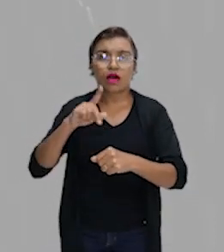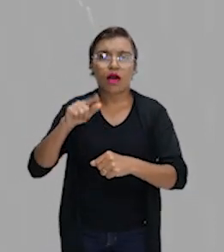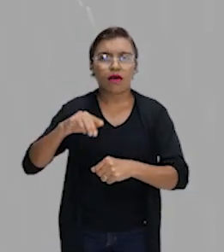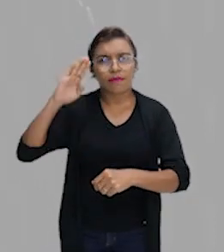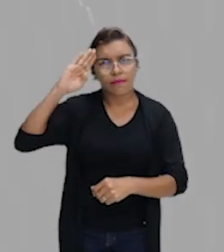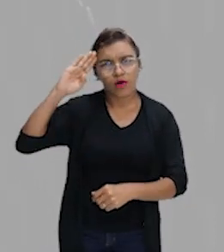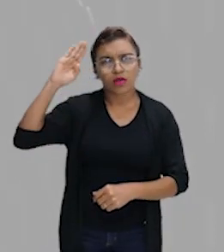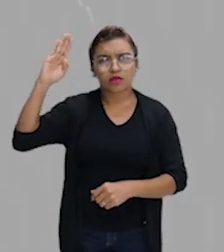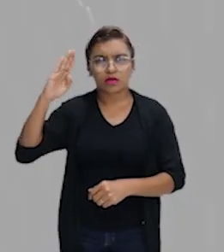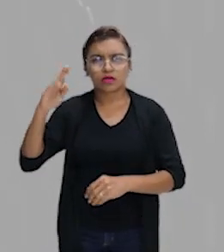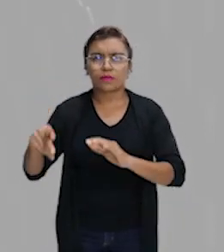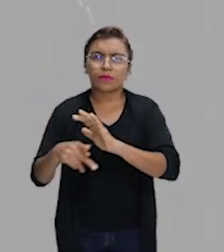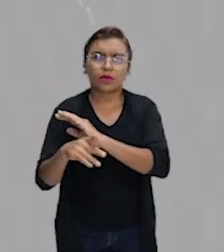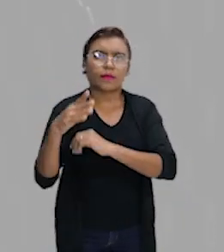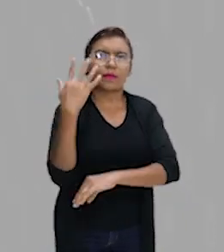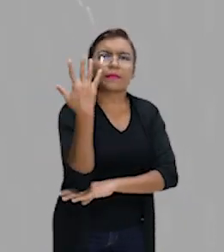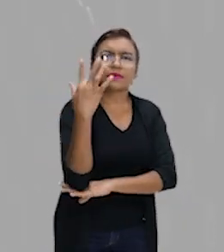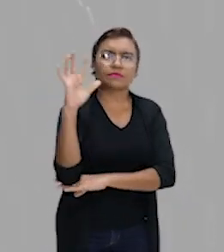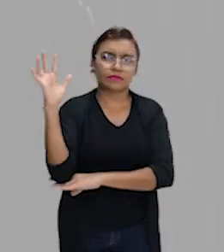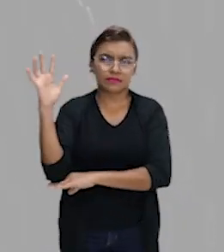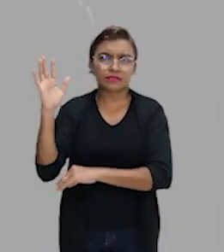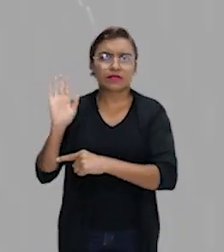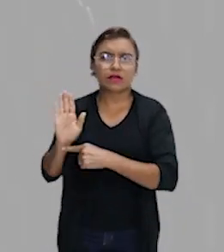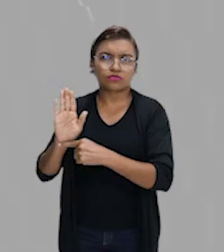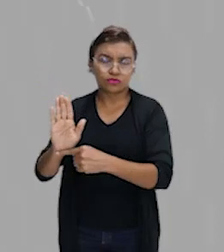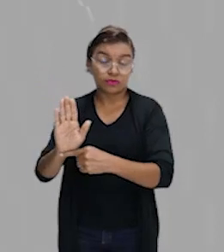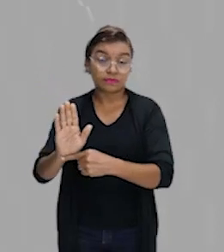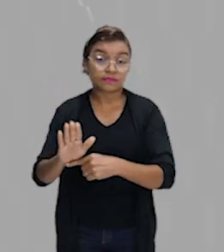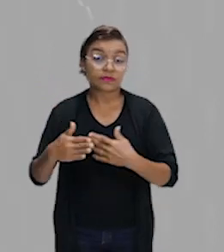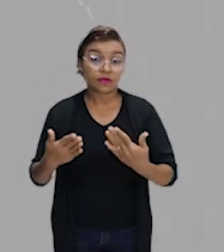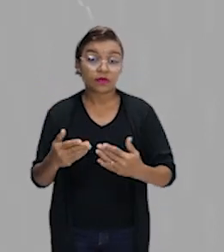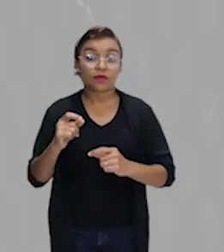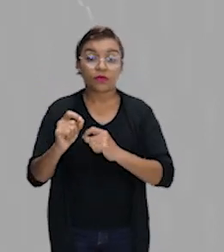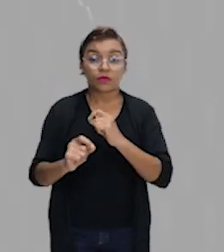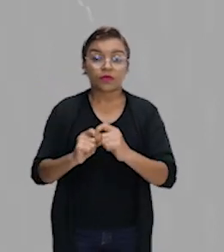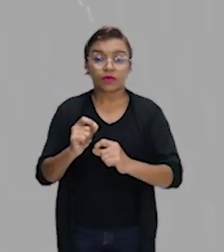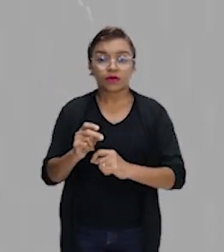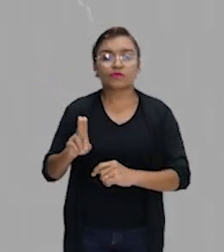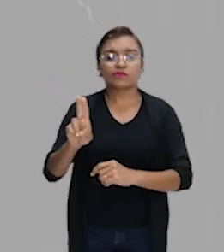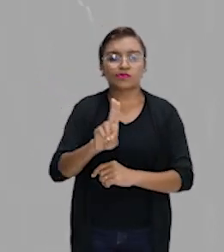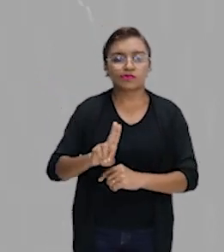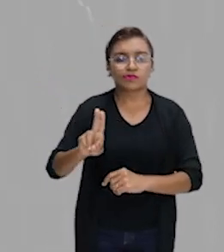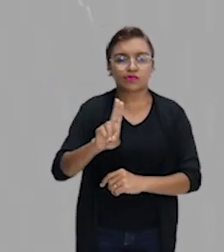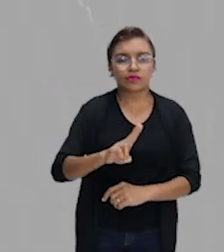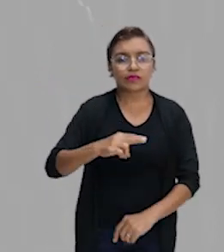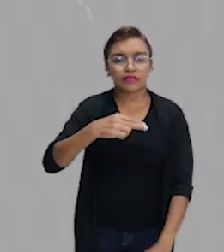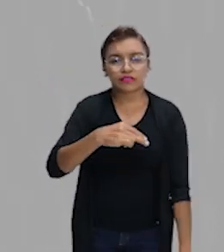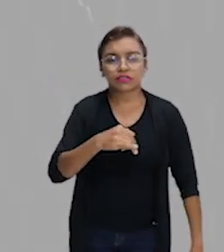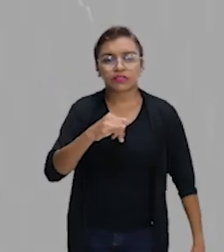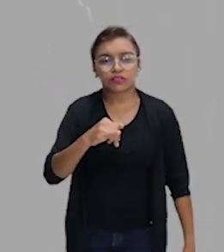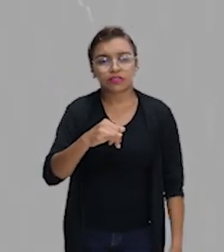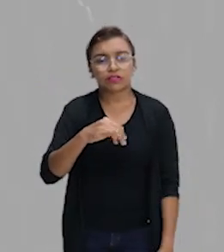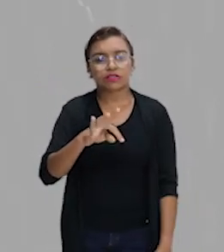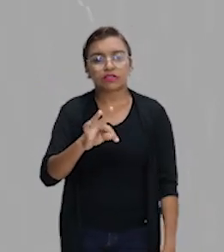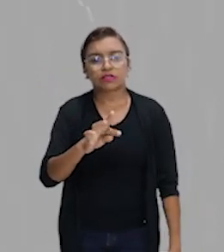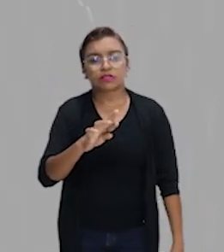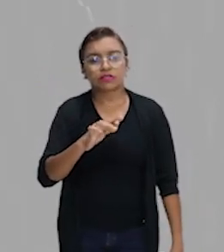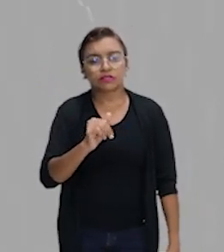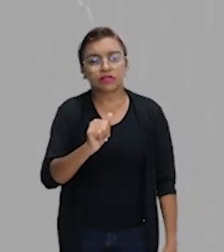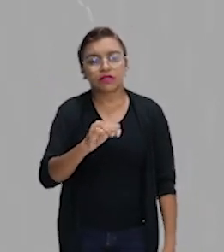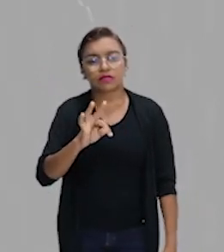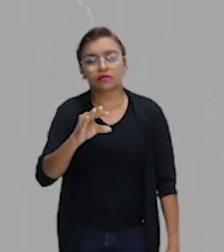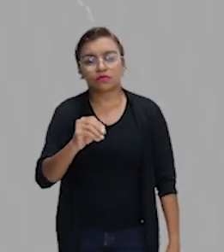É um ingrediente essencial para as plantas. Então, daí a aplicação do nitrato de sódio.